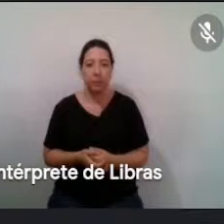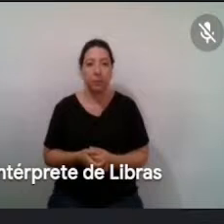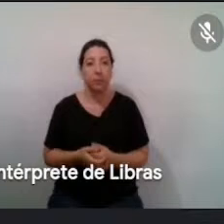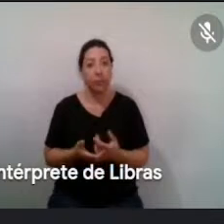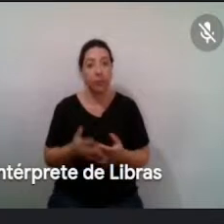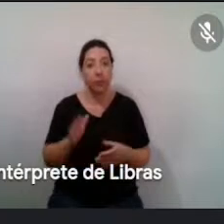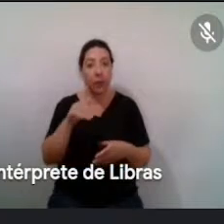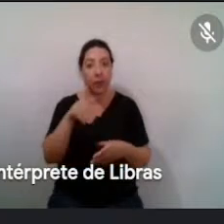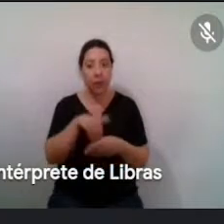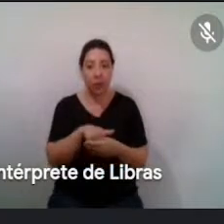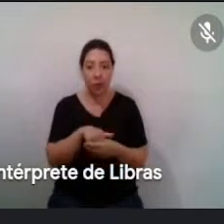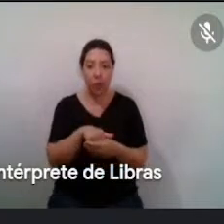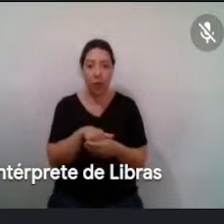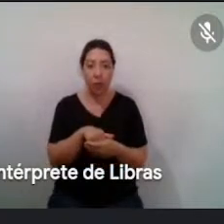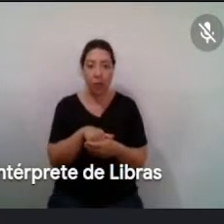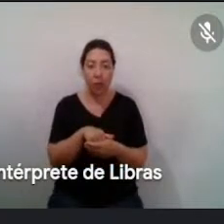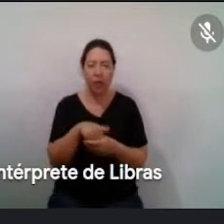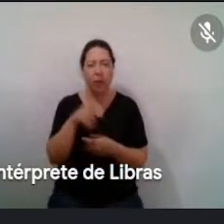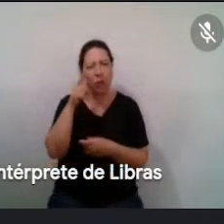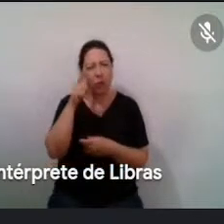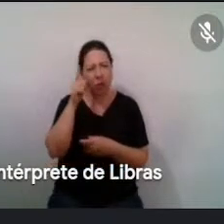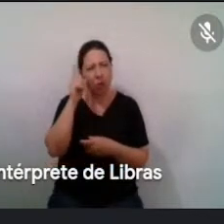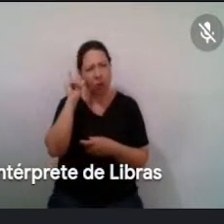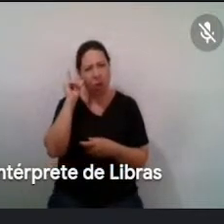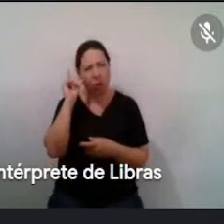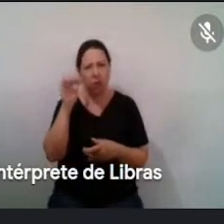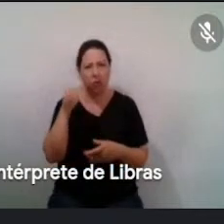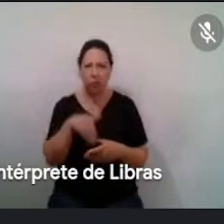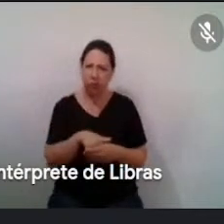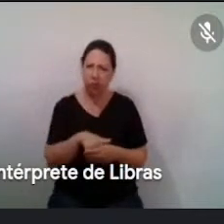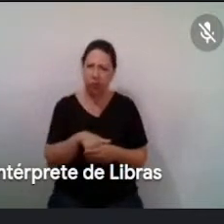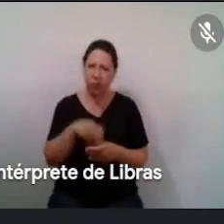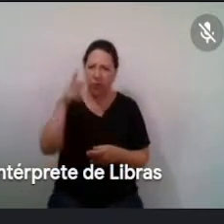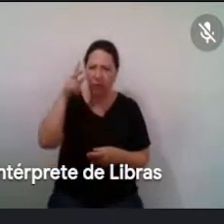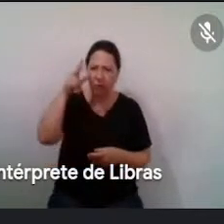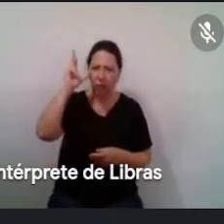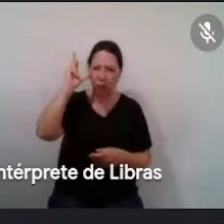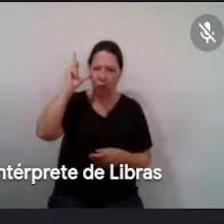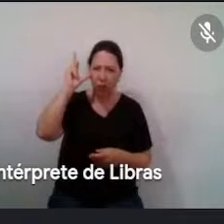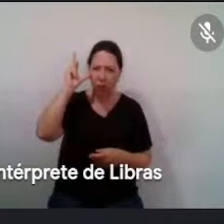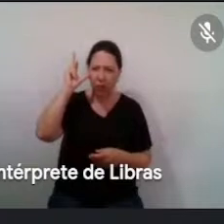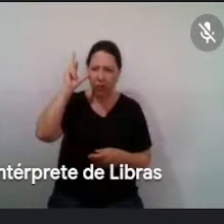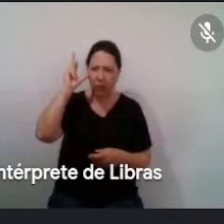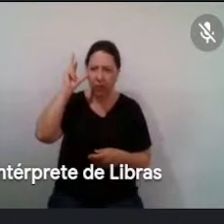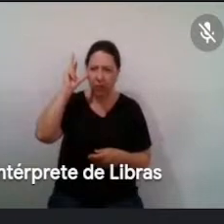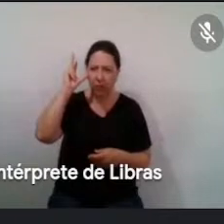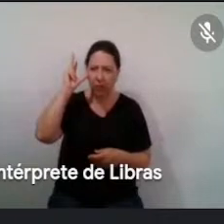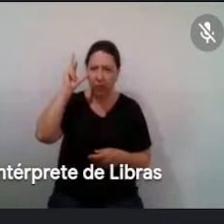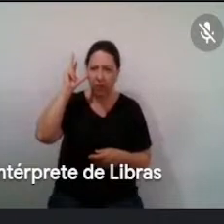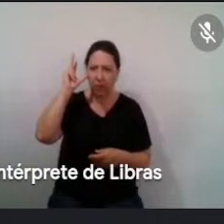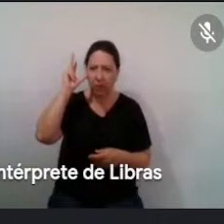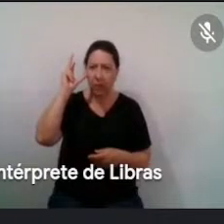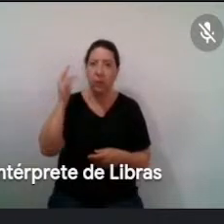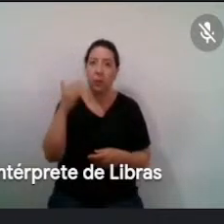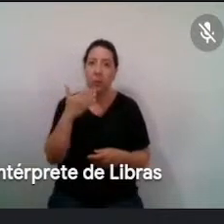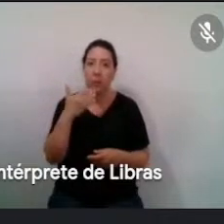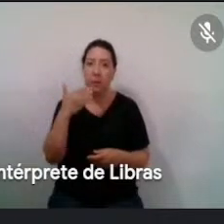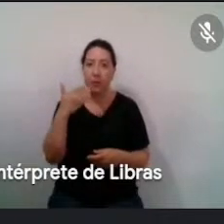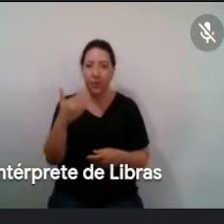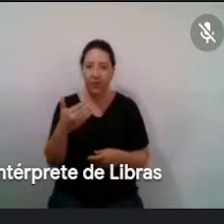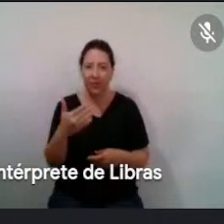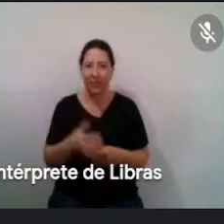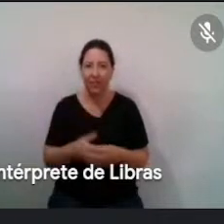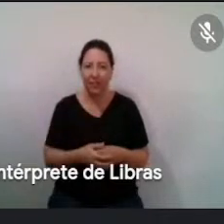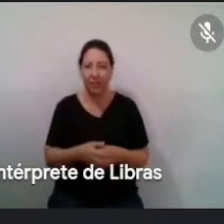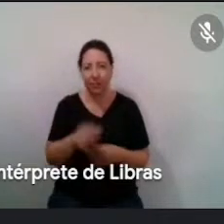votação foi ontem, né? Anteontem. Eu pedi que o senhor manifestasse até oralmente,